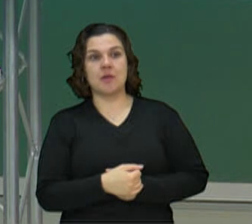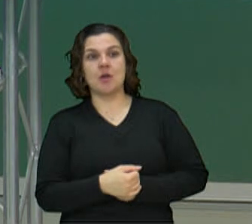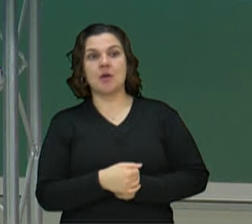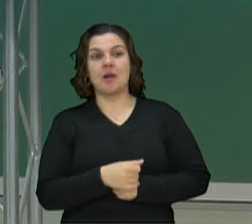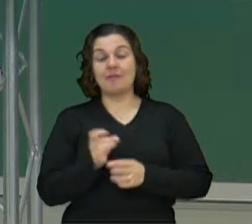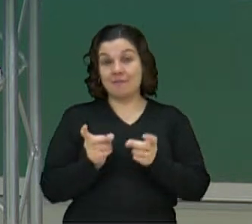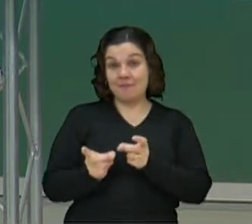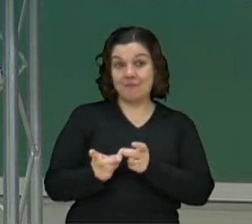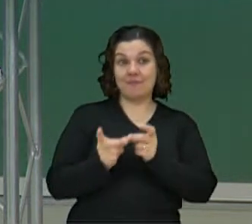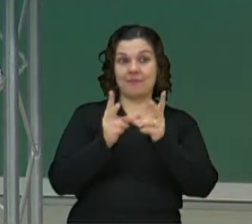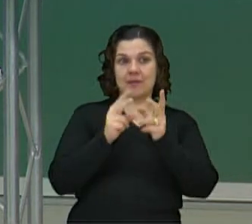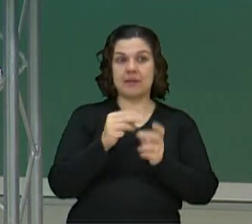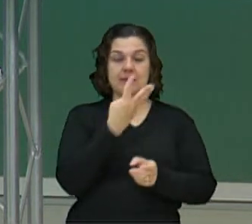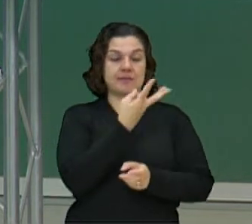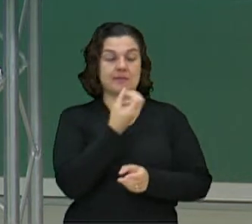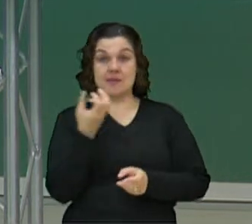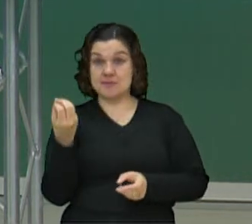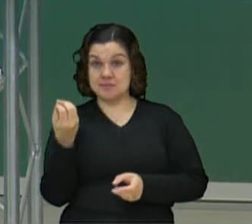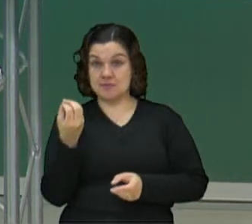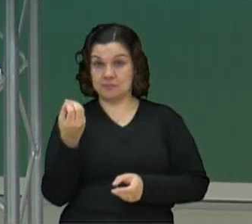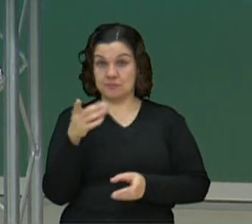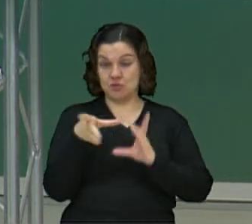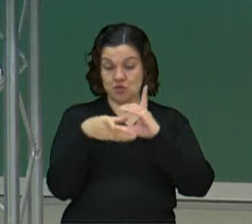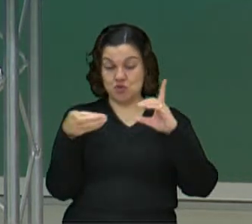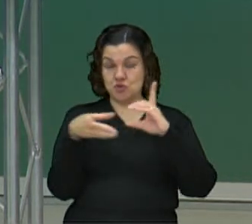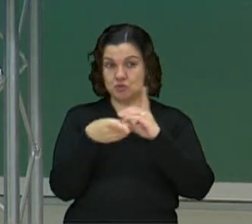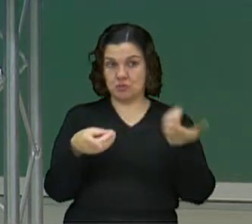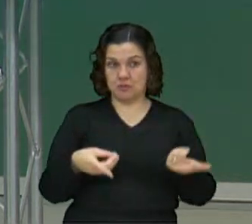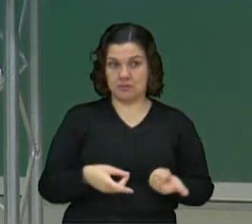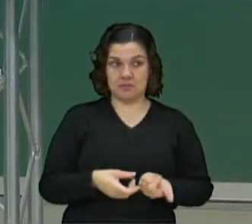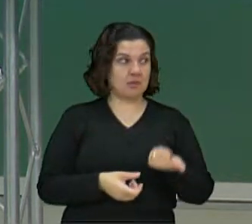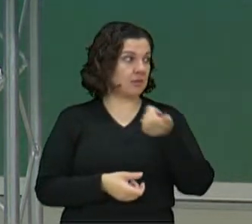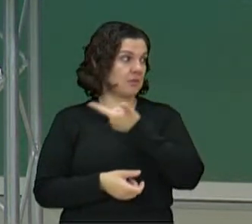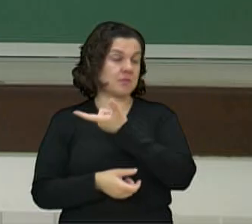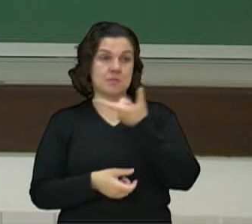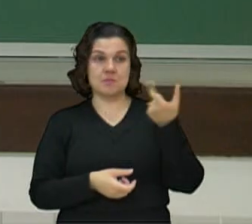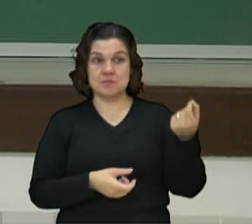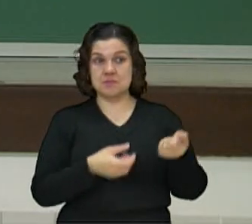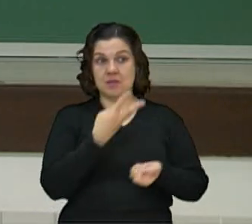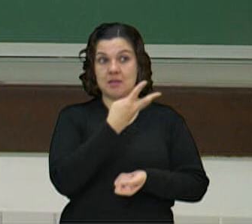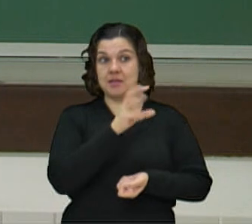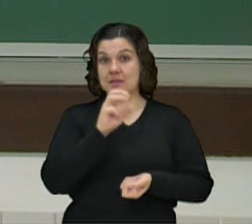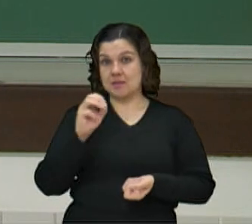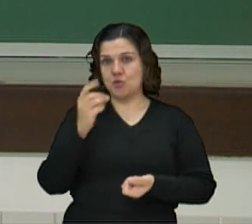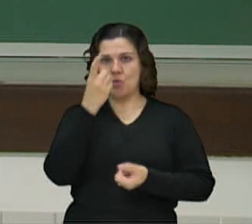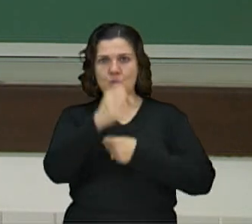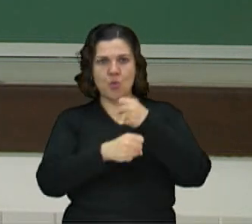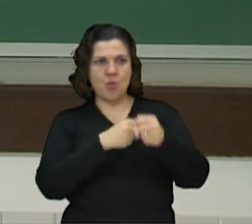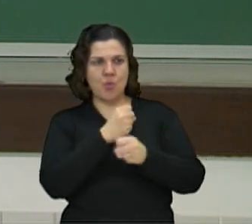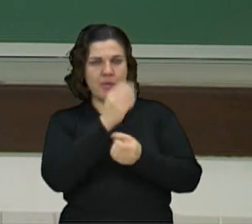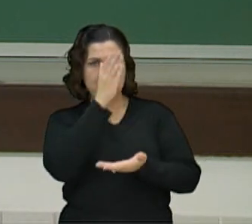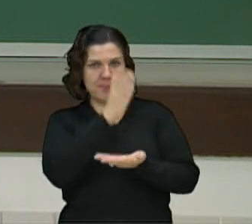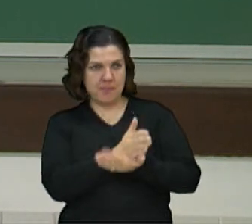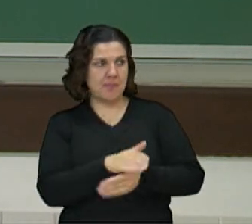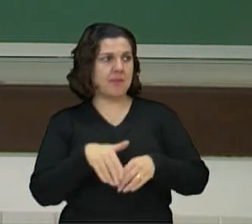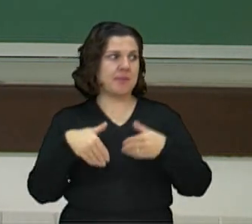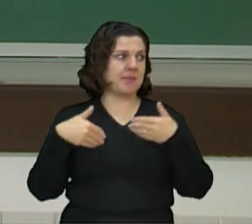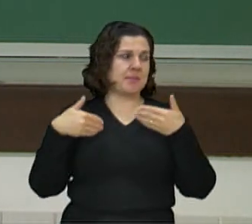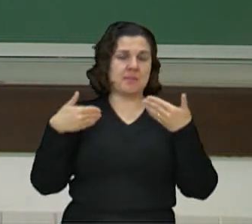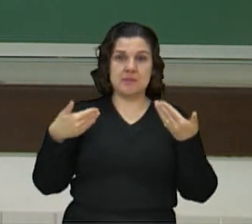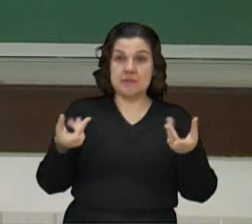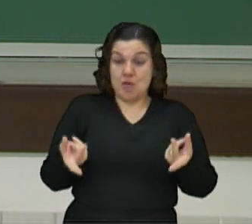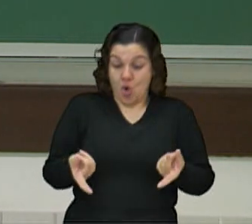29, essas ações por $300, de 100 para 300 em um ano e meio. Então, um